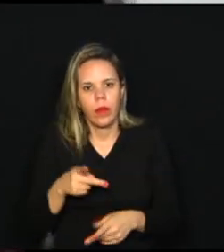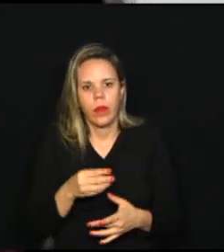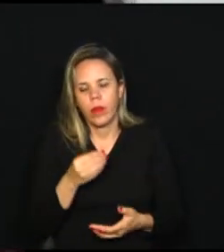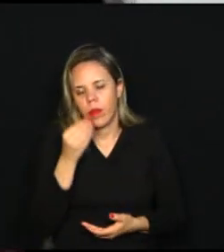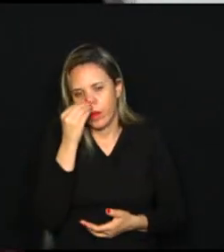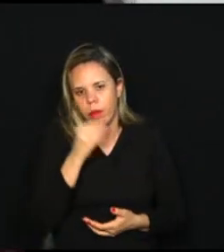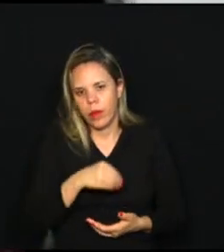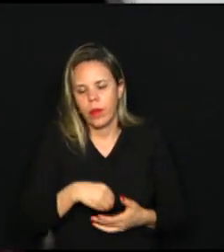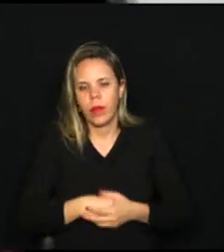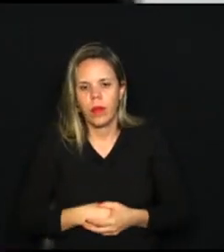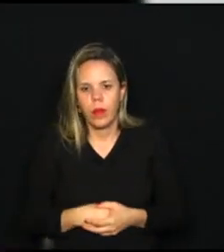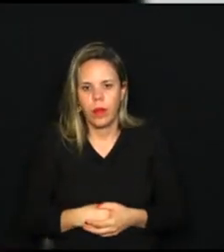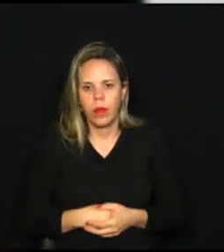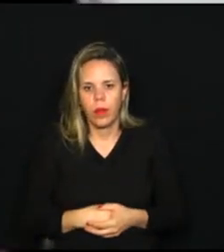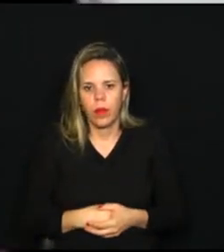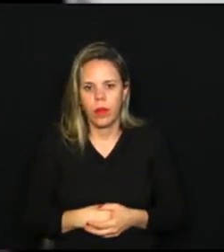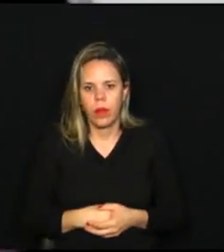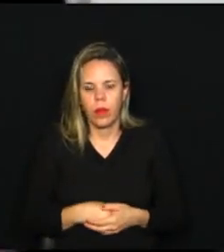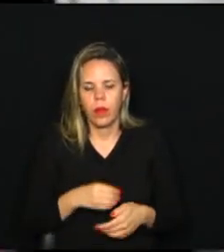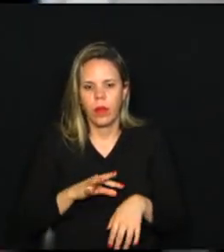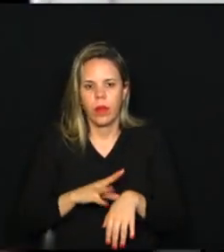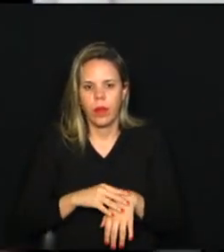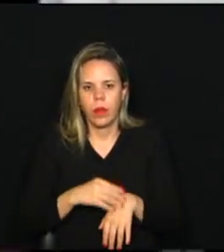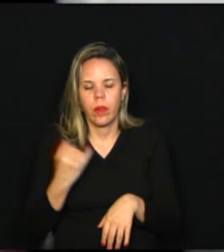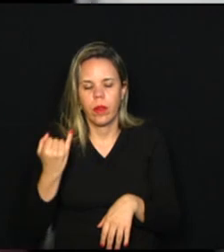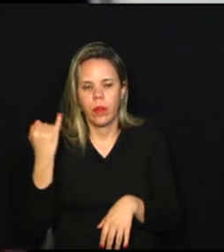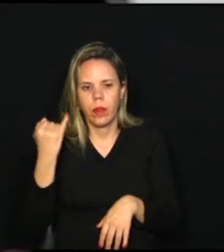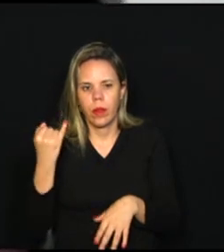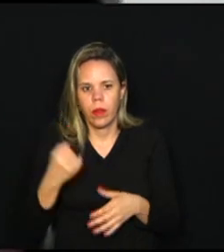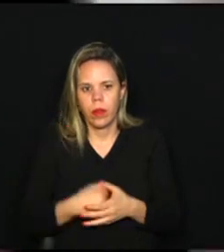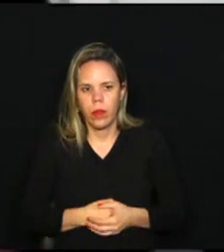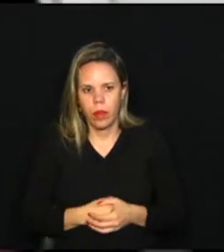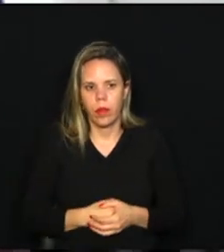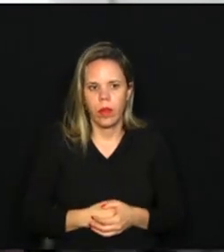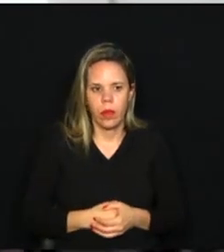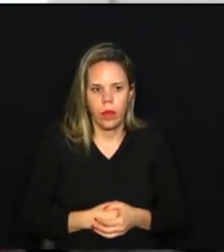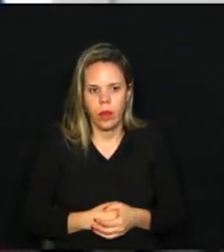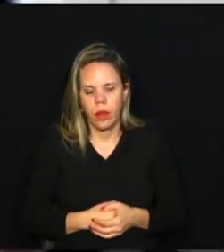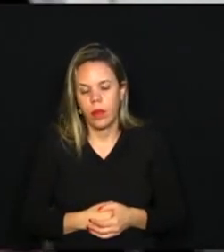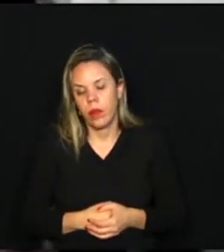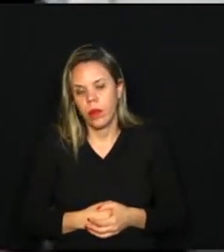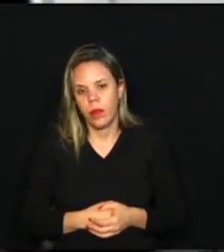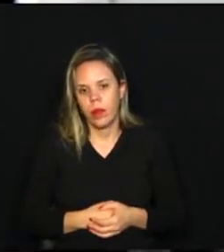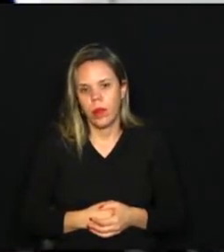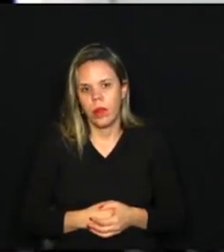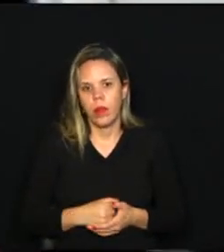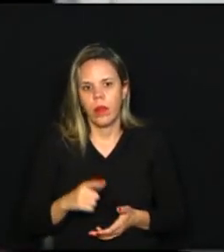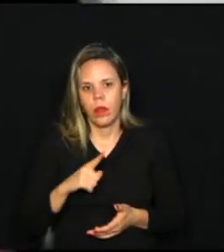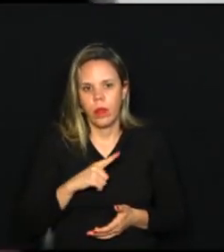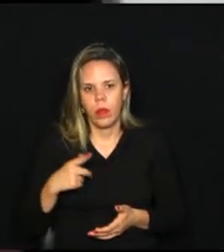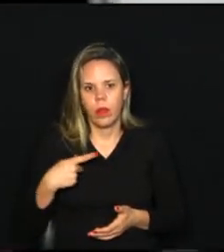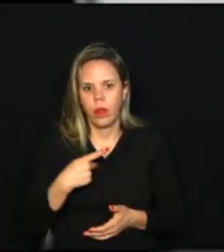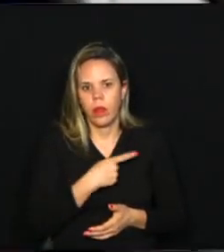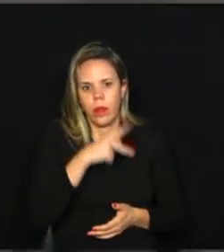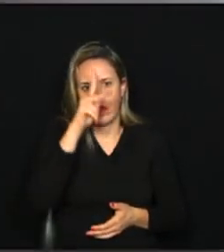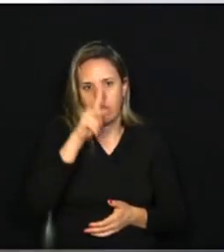a doença nesse momento é muito importante. E nada melhor do que um pastor, um padre,